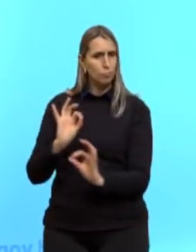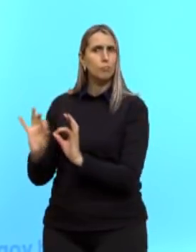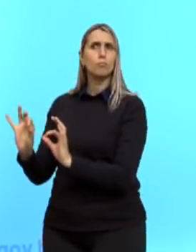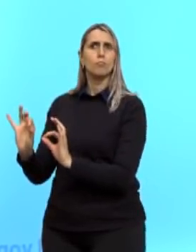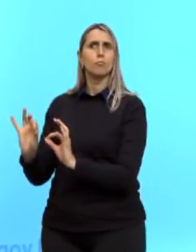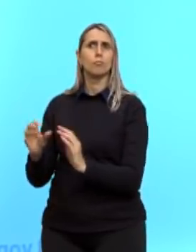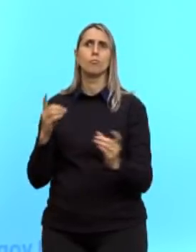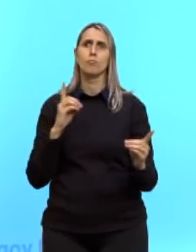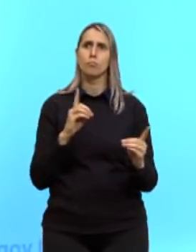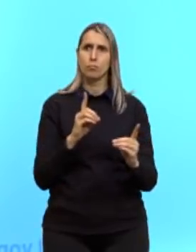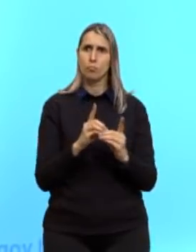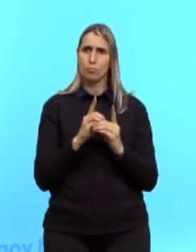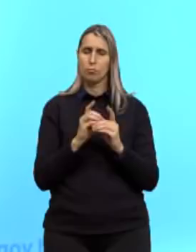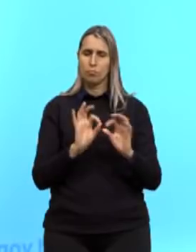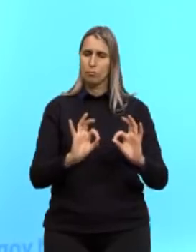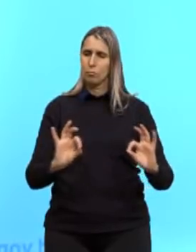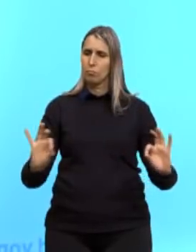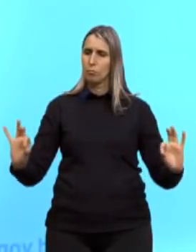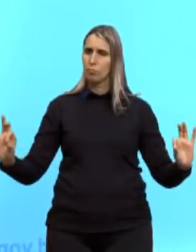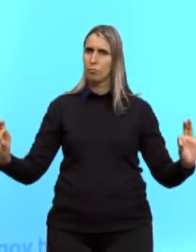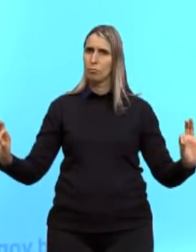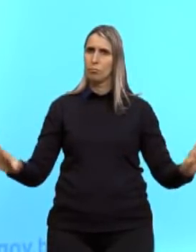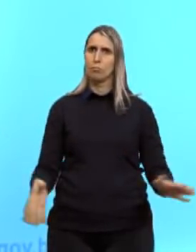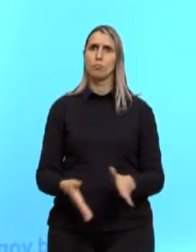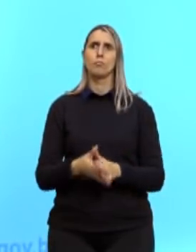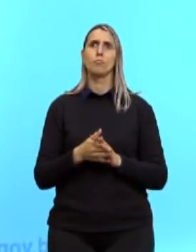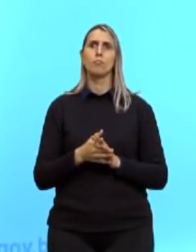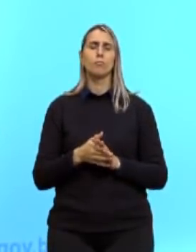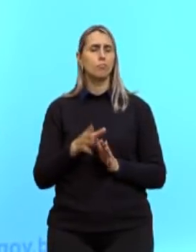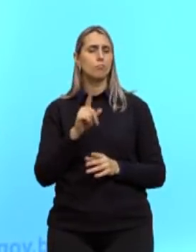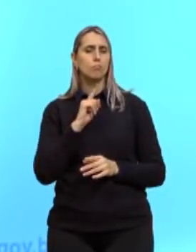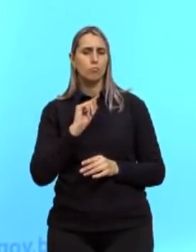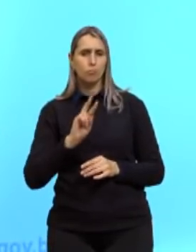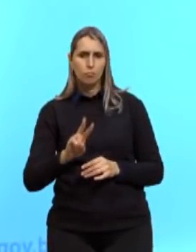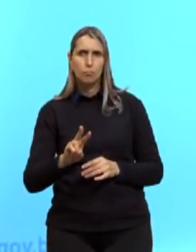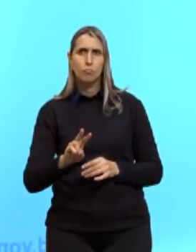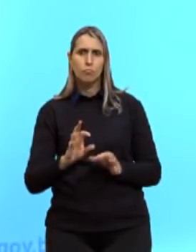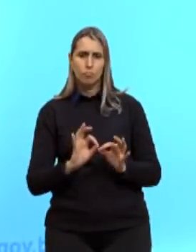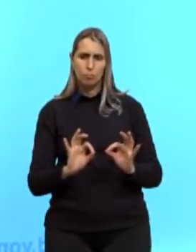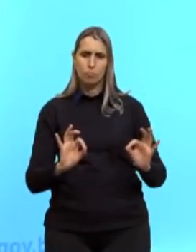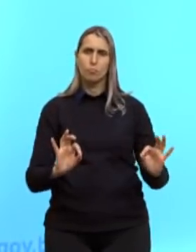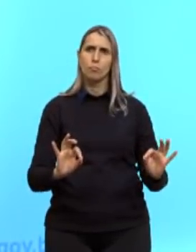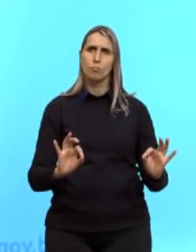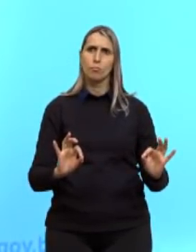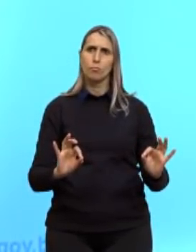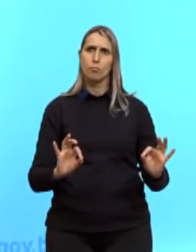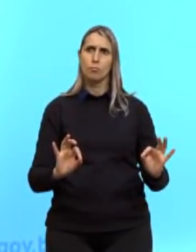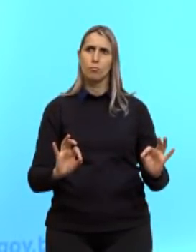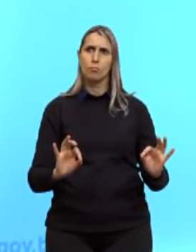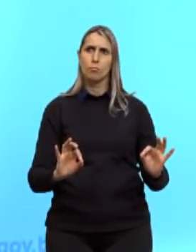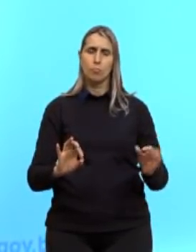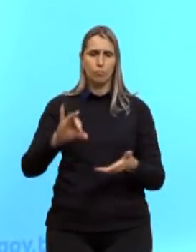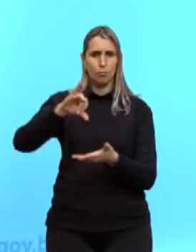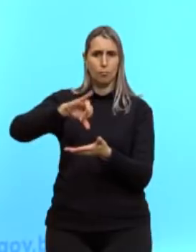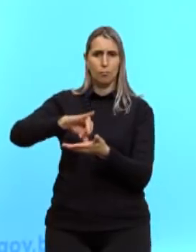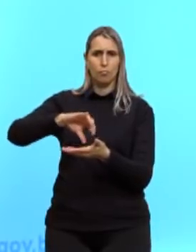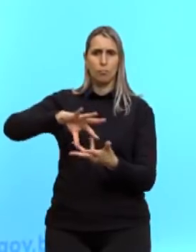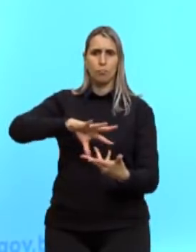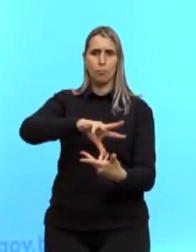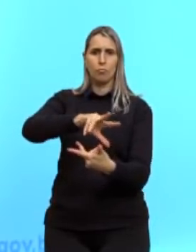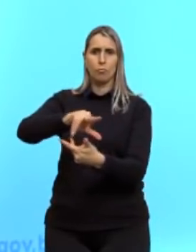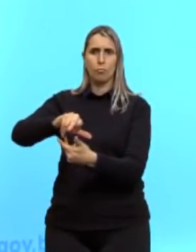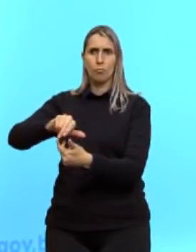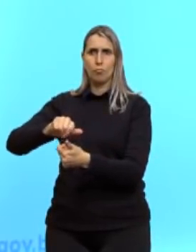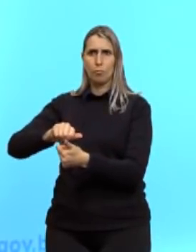que se encontram alinhados considera-se que a distância entre os centros da terra e do